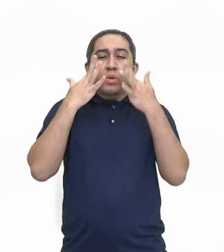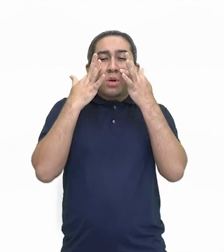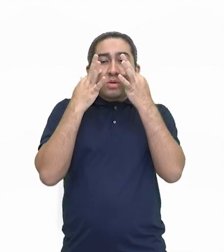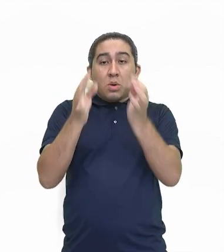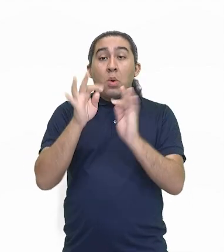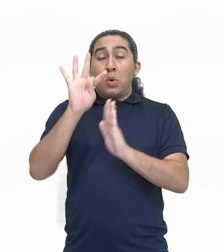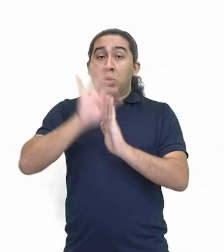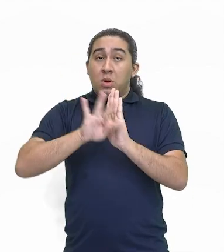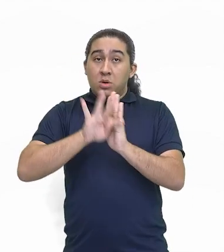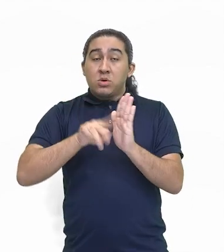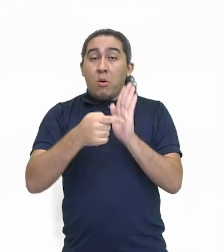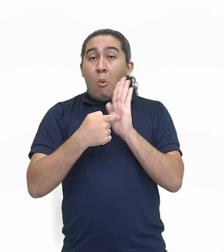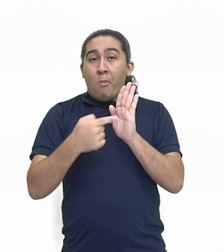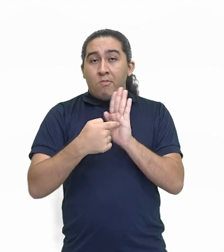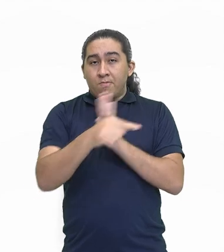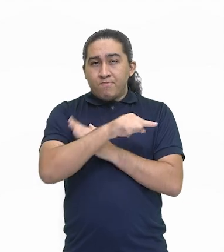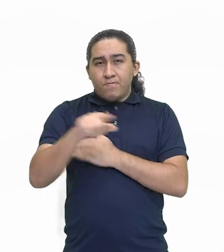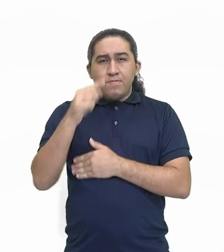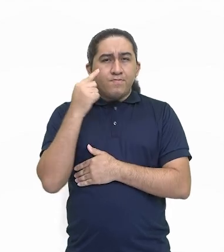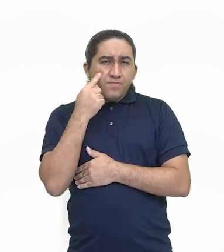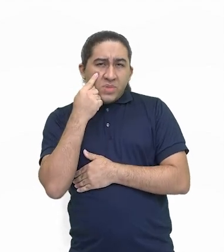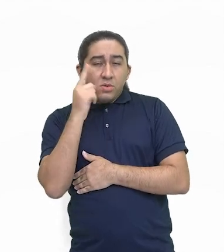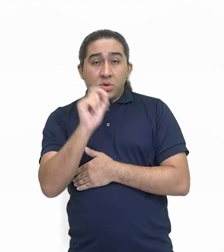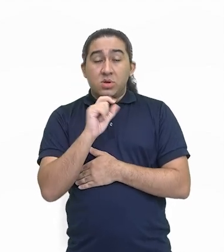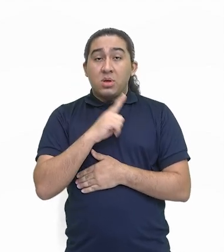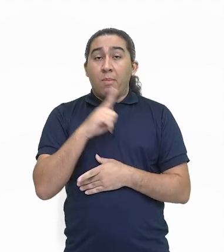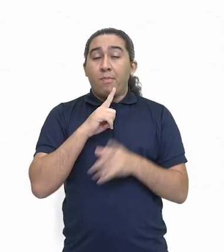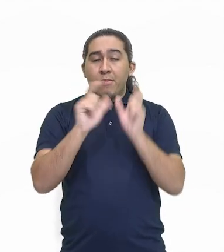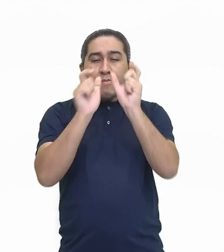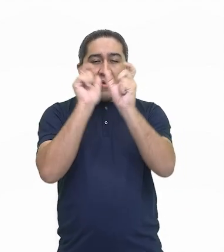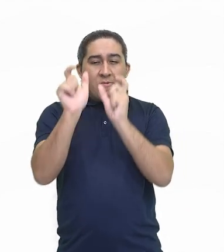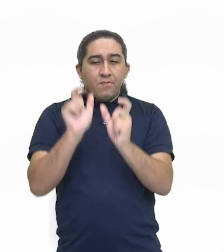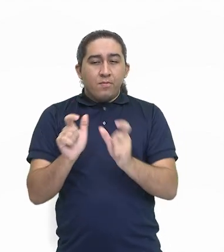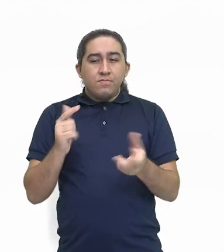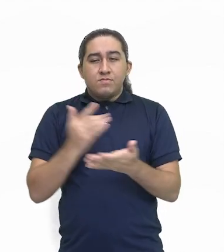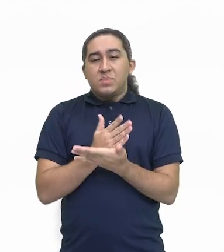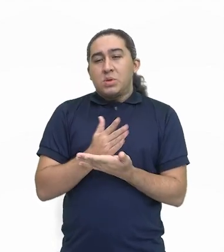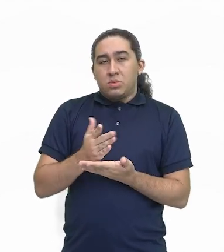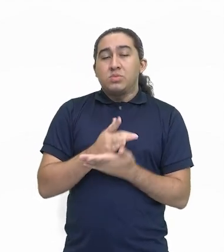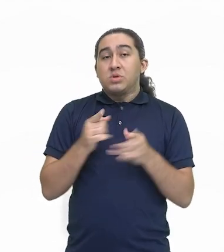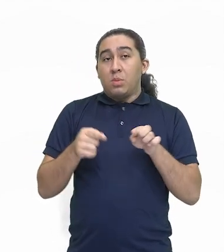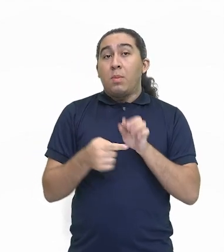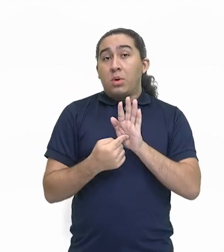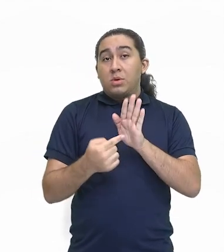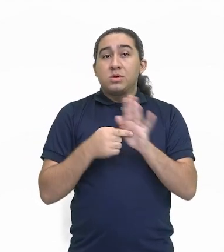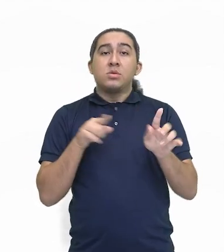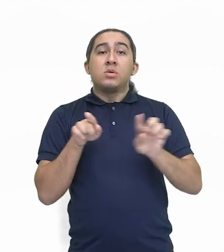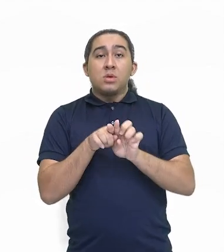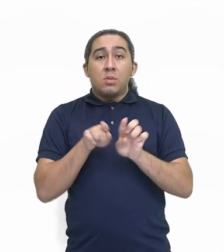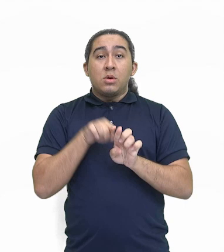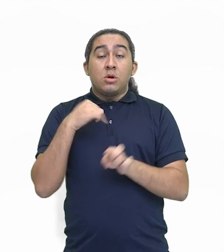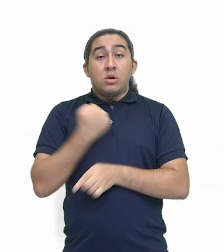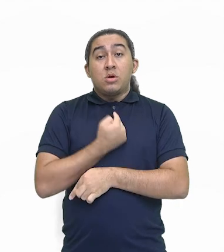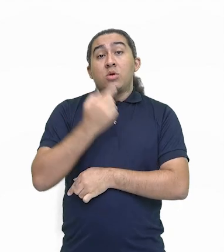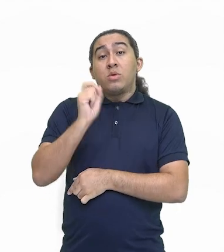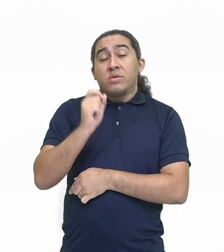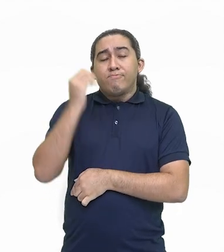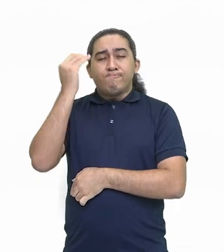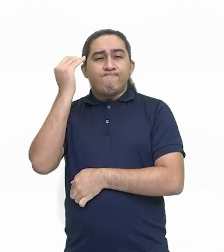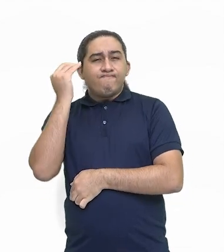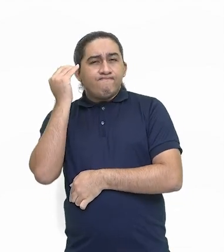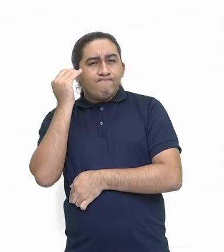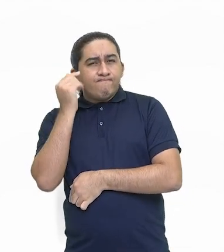para vocês o glossário aqui, tá? De algumas palavras, e para a gente